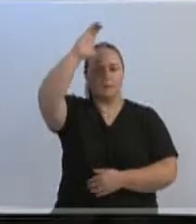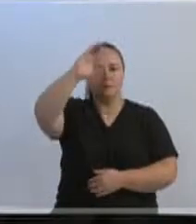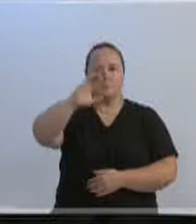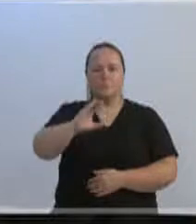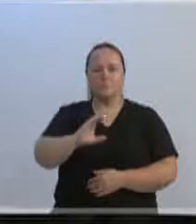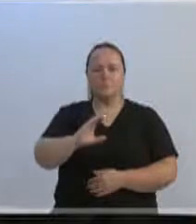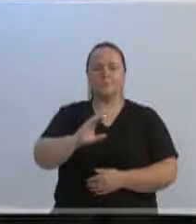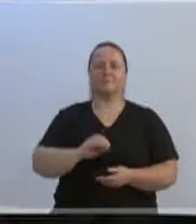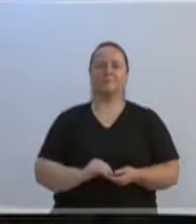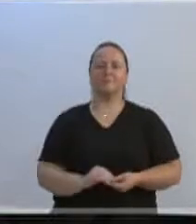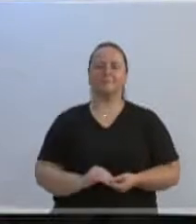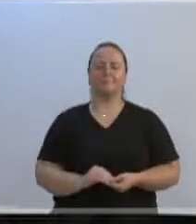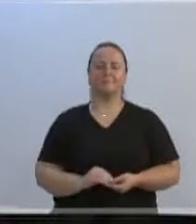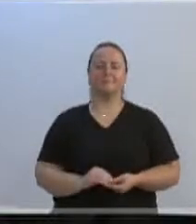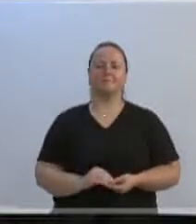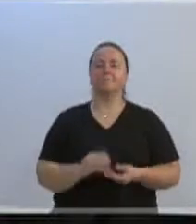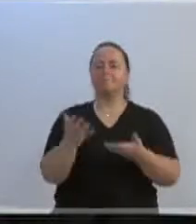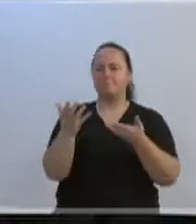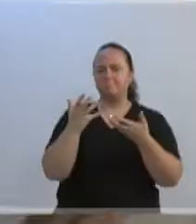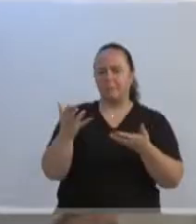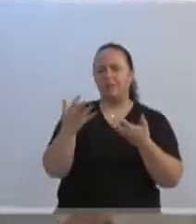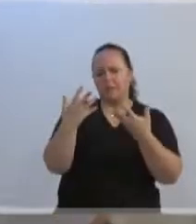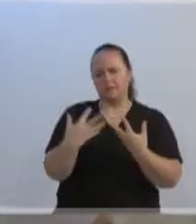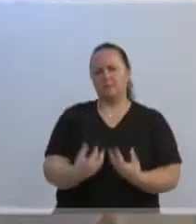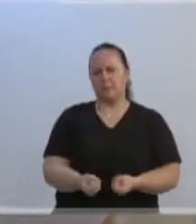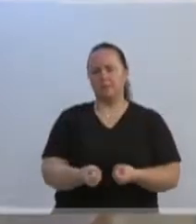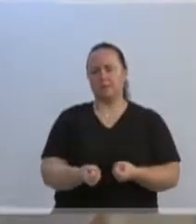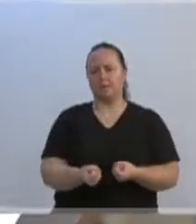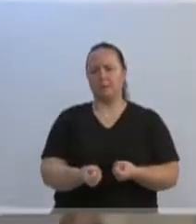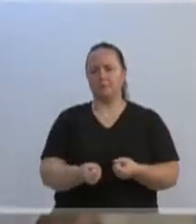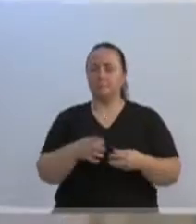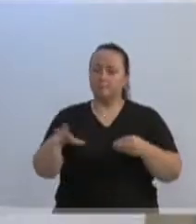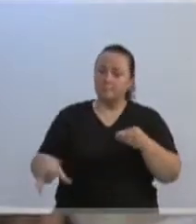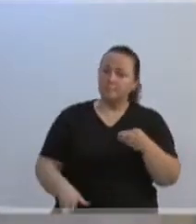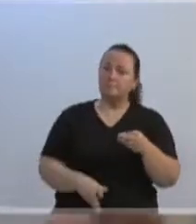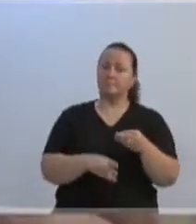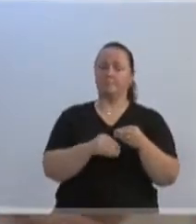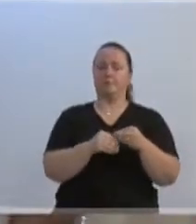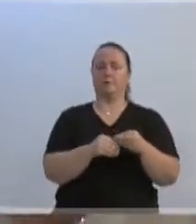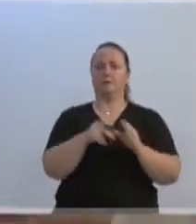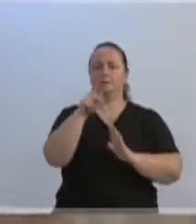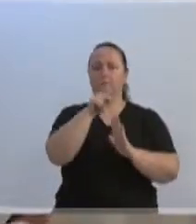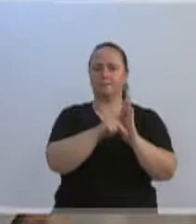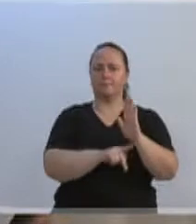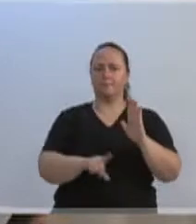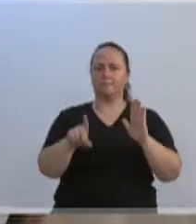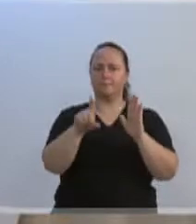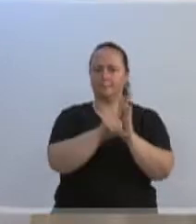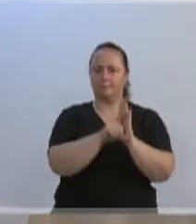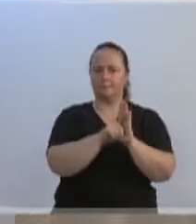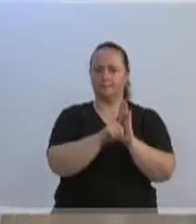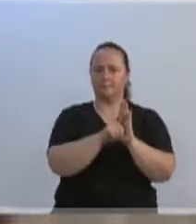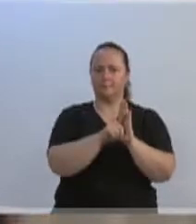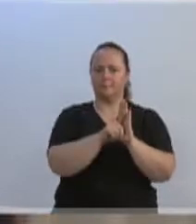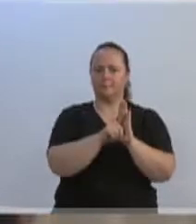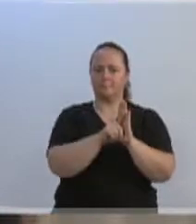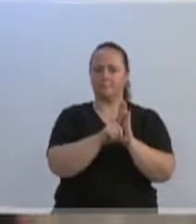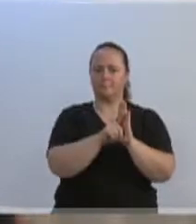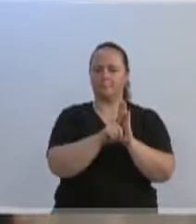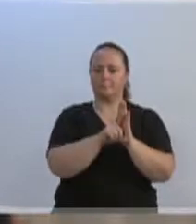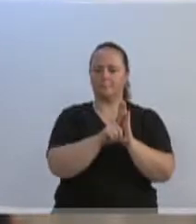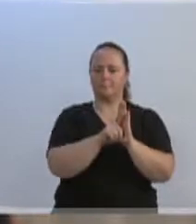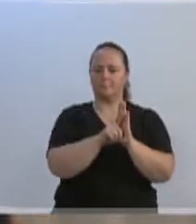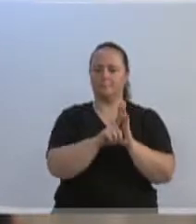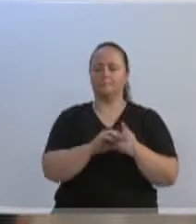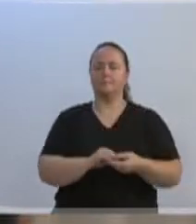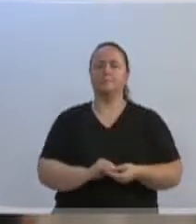o presidente gostaria que vossa excelência ainda catar se com emenda ao projeto de lei que já foi aprovada aqui